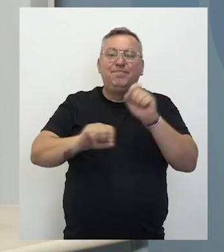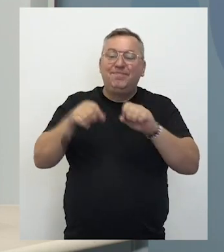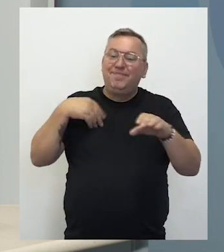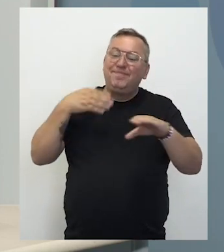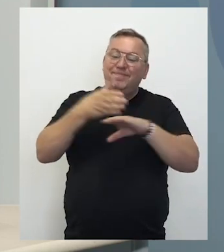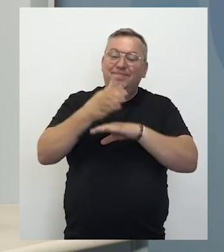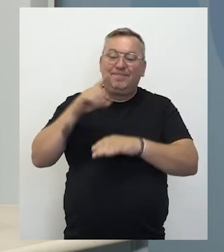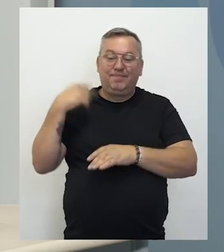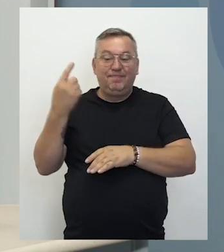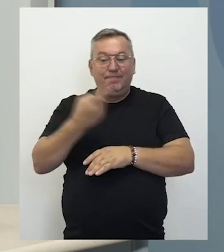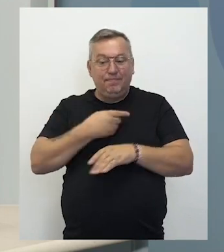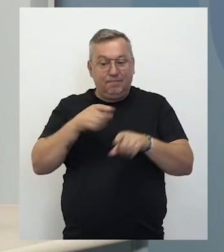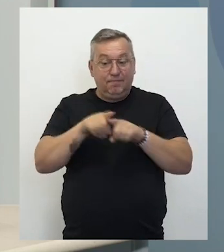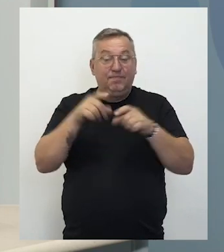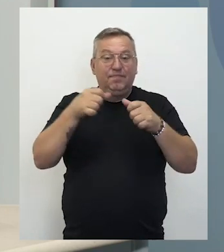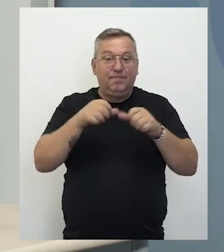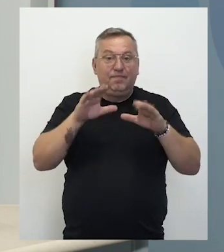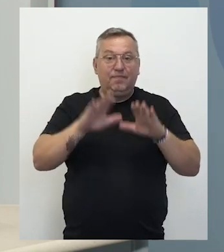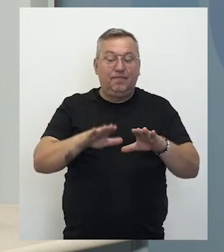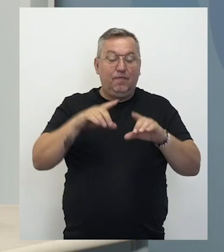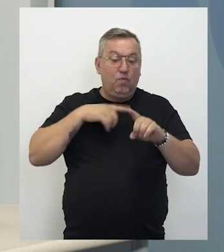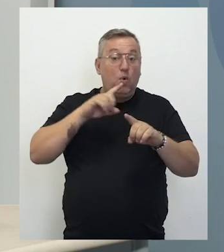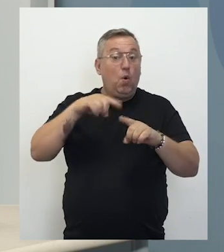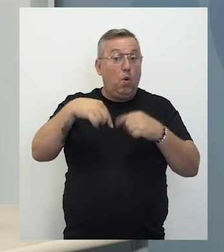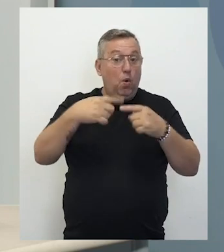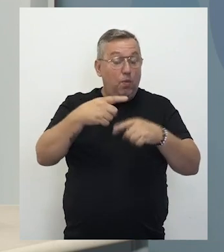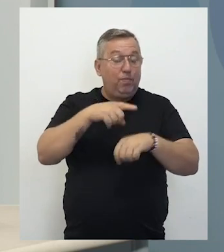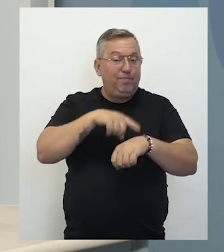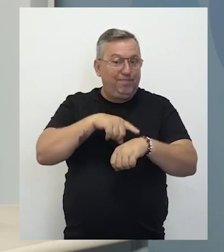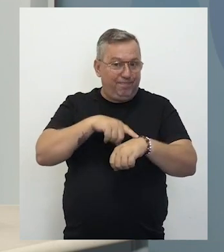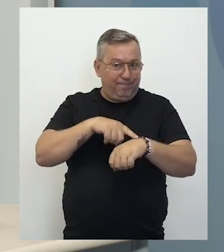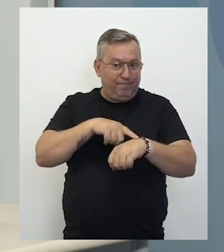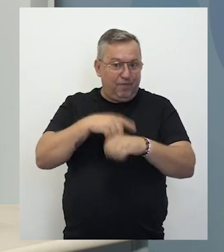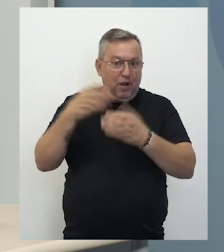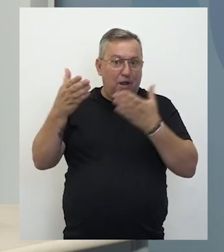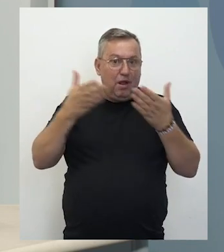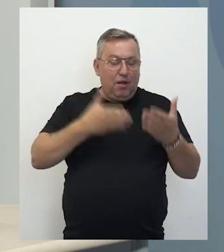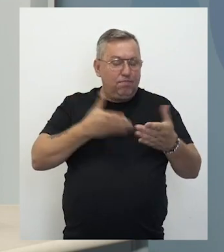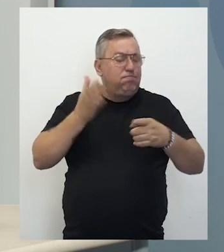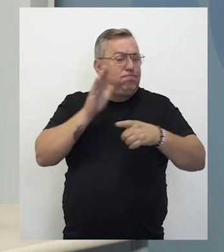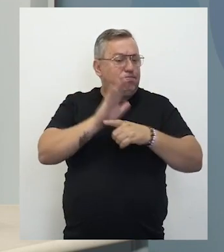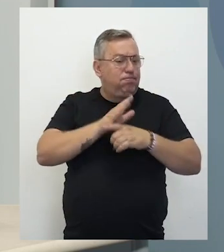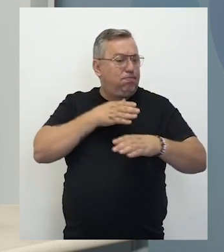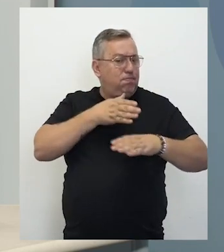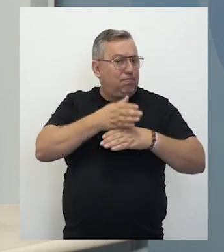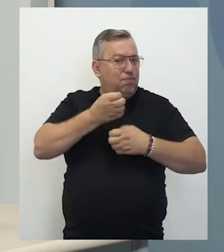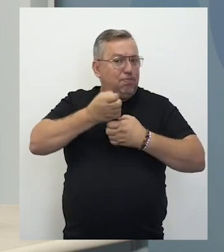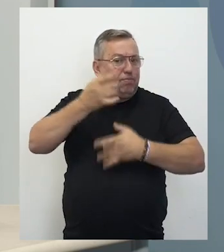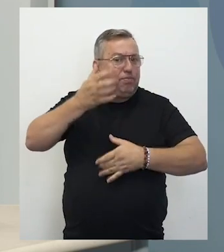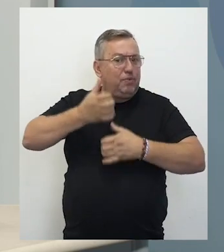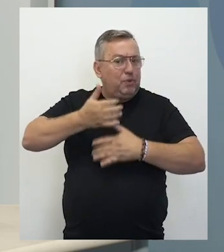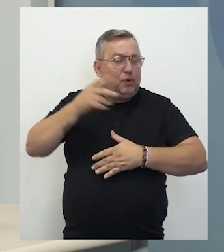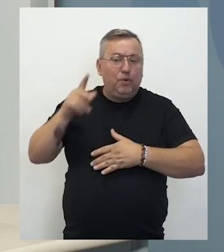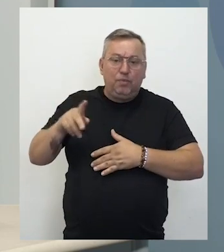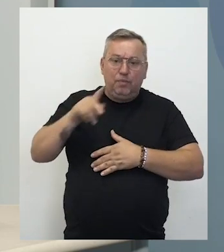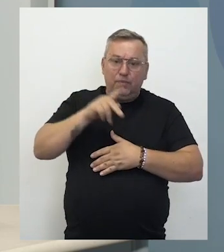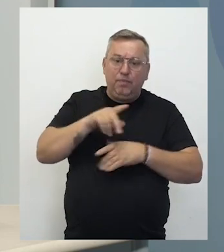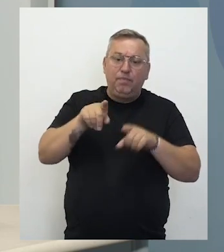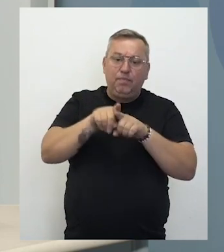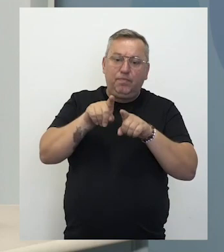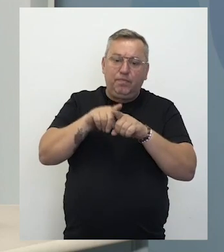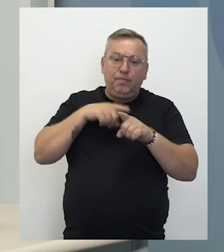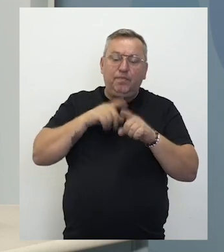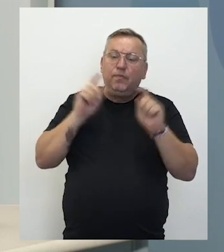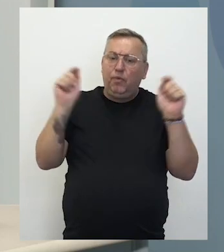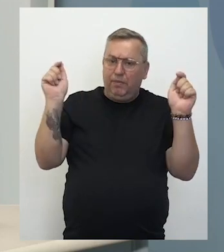participe conosco, fique aqui durante esses próximos minutos, traga a sua contribuição. Você, professor, professora, na